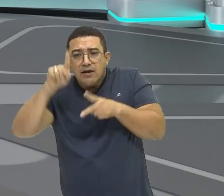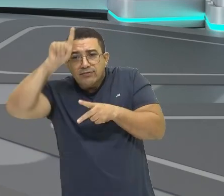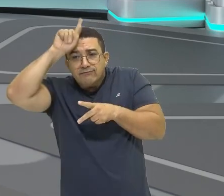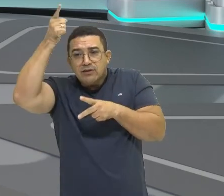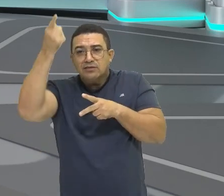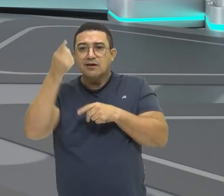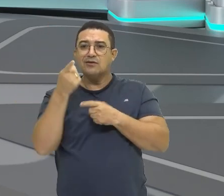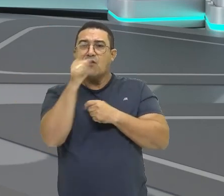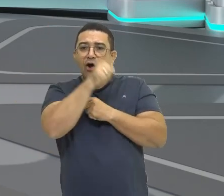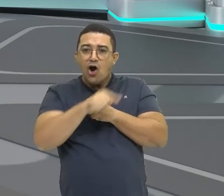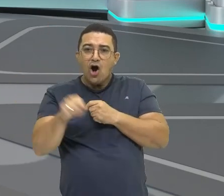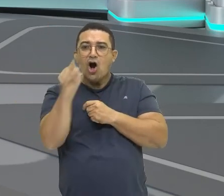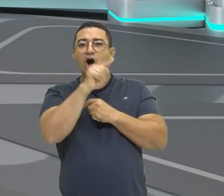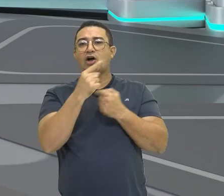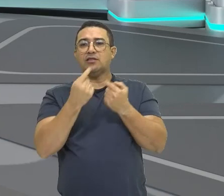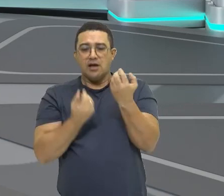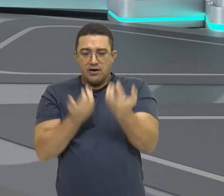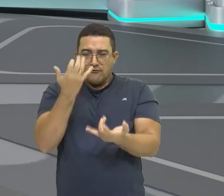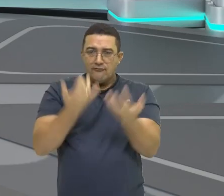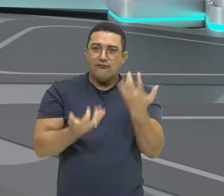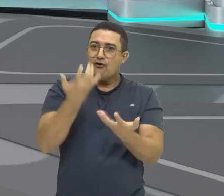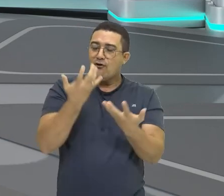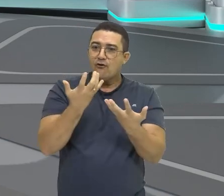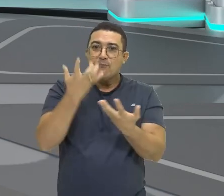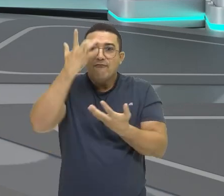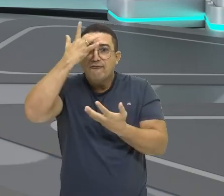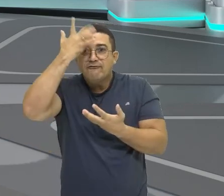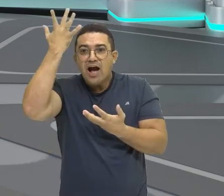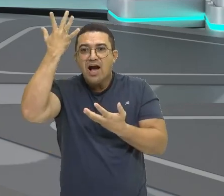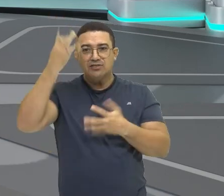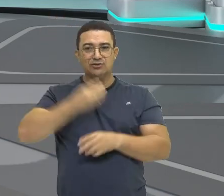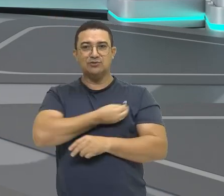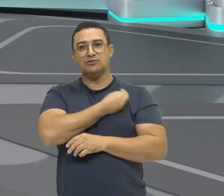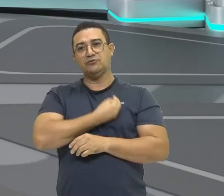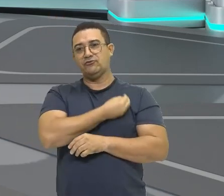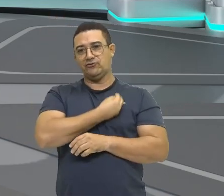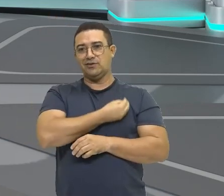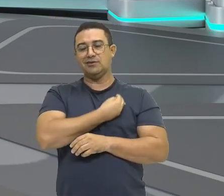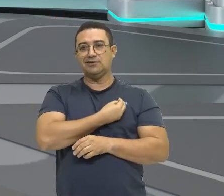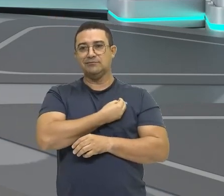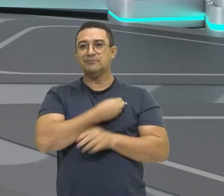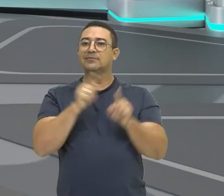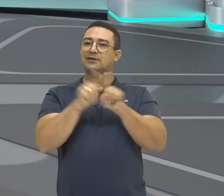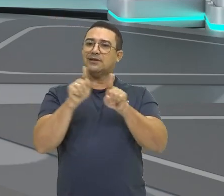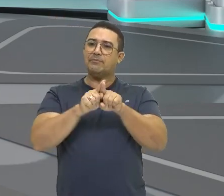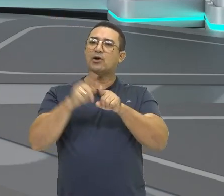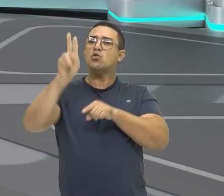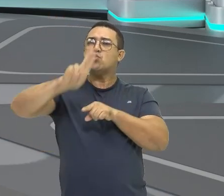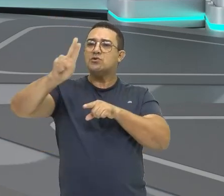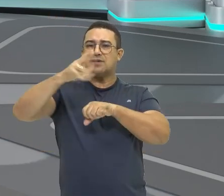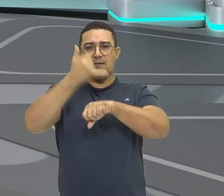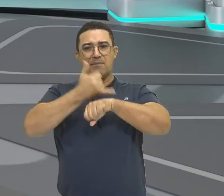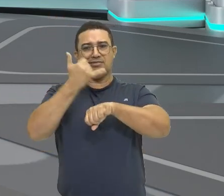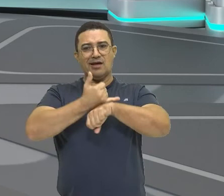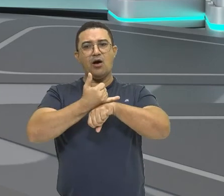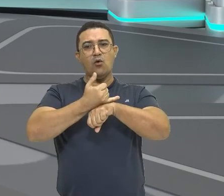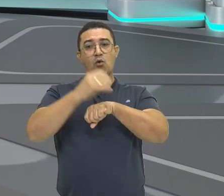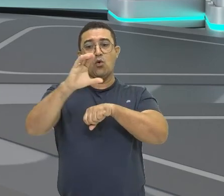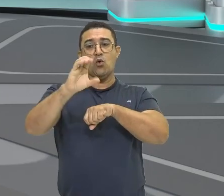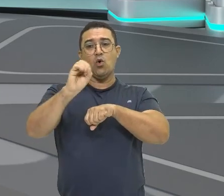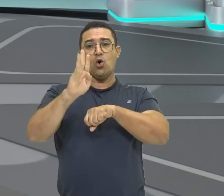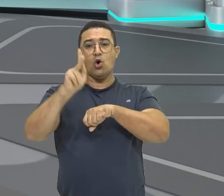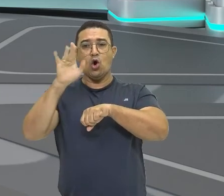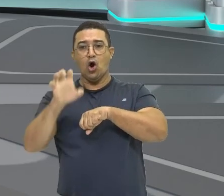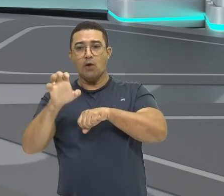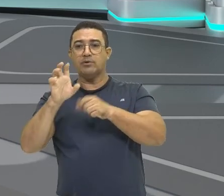Lúcia? Exatamente, o fogo. Quando eu coloquei para vocês lá na Idade dos Metais, já fazendo o quê? O cobre, derretendo o cobre para fazer as suas armas e